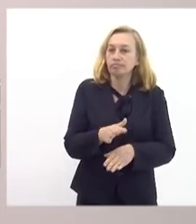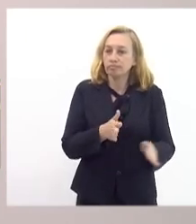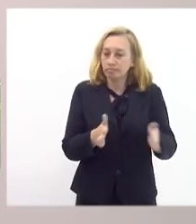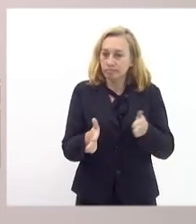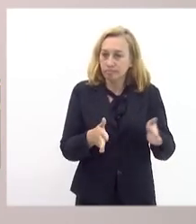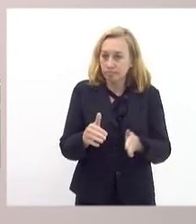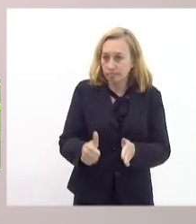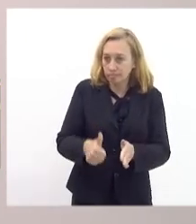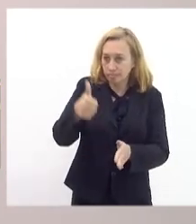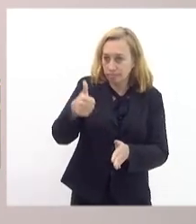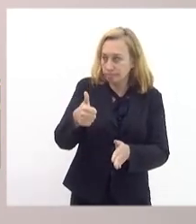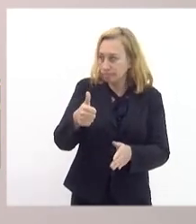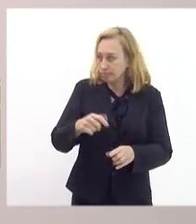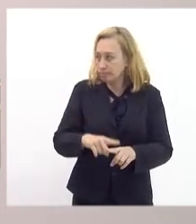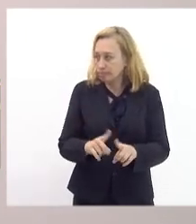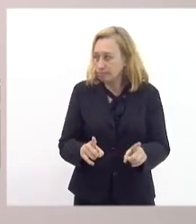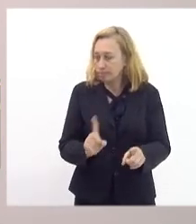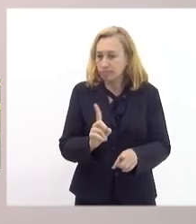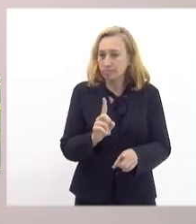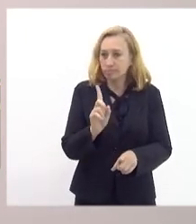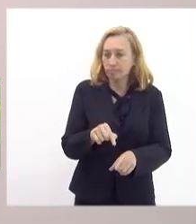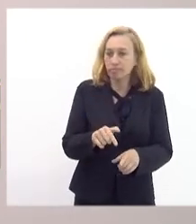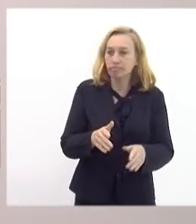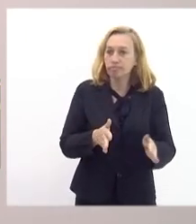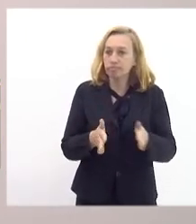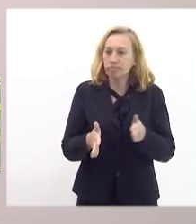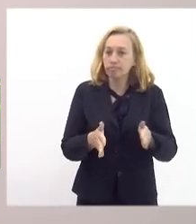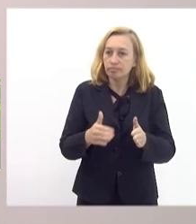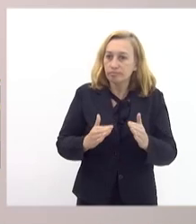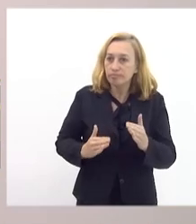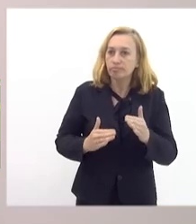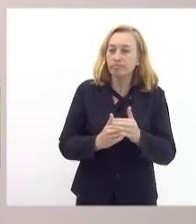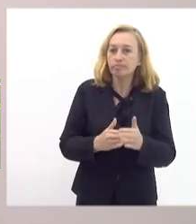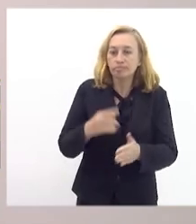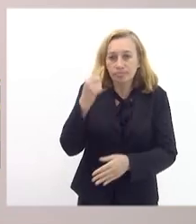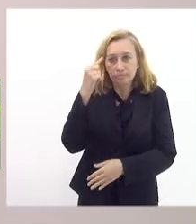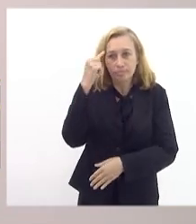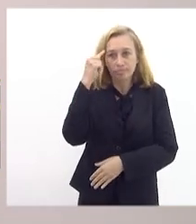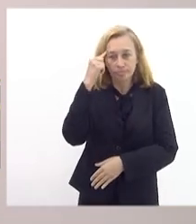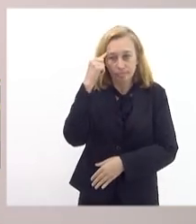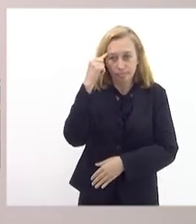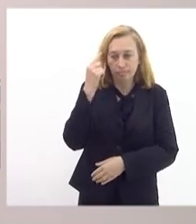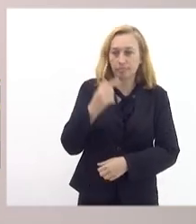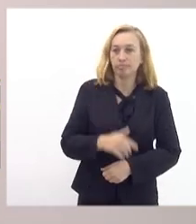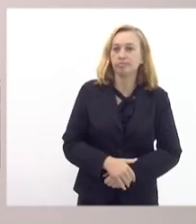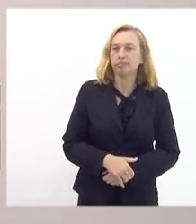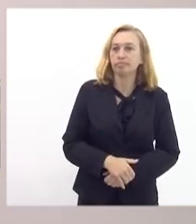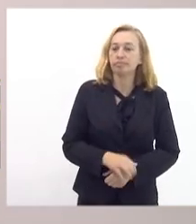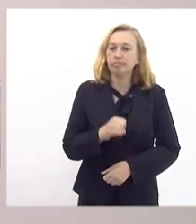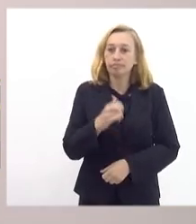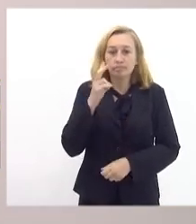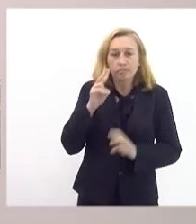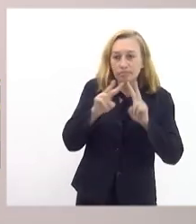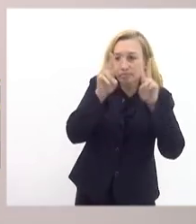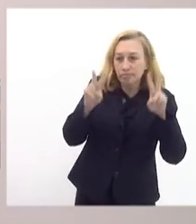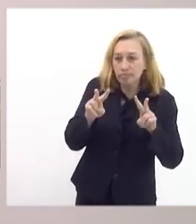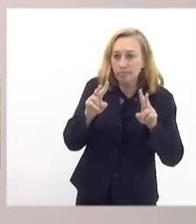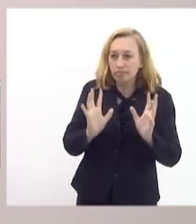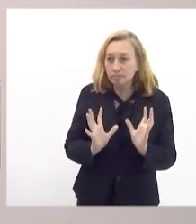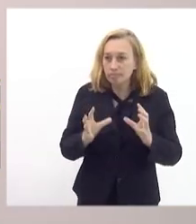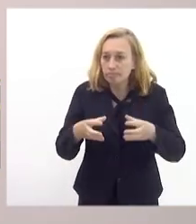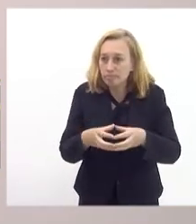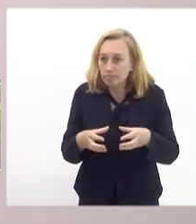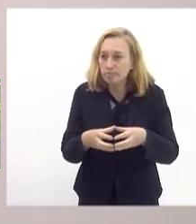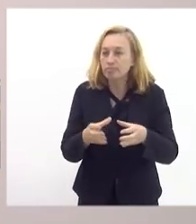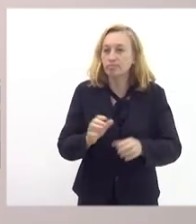melhor mas não é um período que nos impede de pensar no estruturante se a gente olha no conjuntural